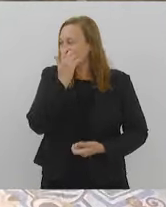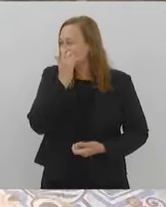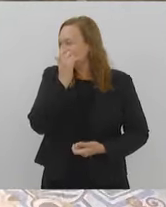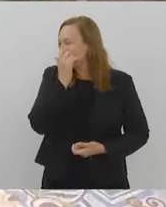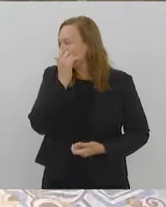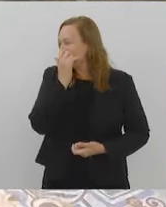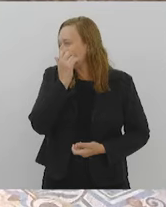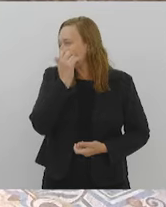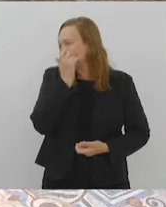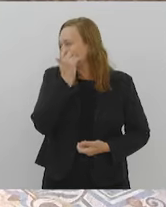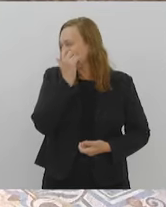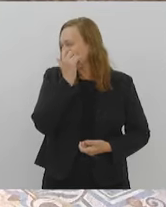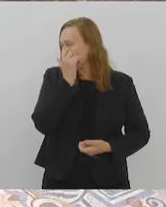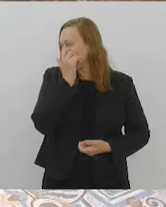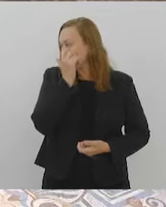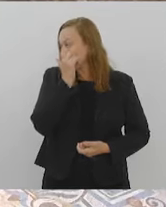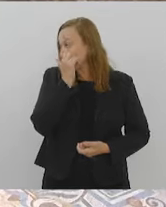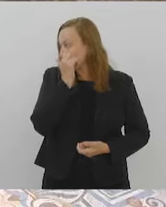Parabéns, Renato.